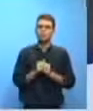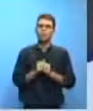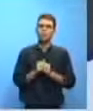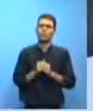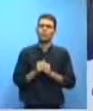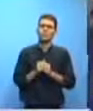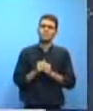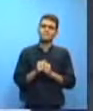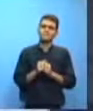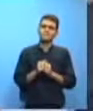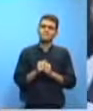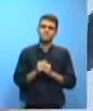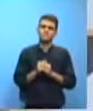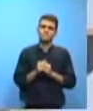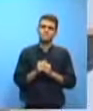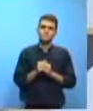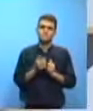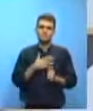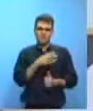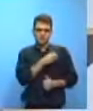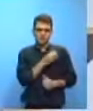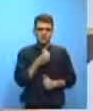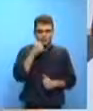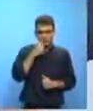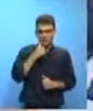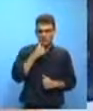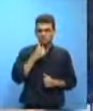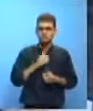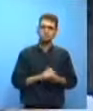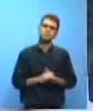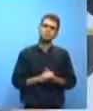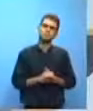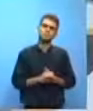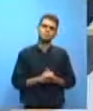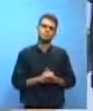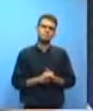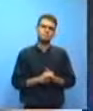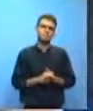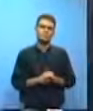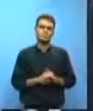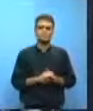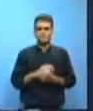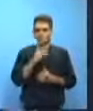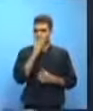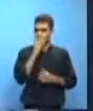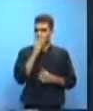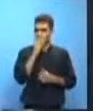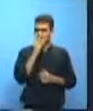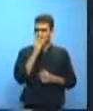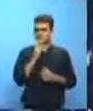Então talvez seja mamãe. Ah, deve ser. Inclusive, acho o capítulo da Bíblia que fala aí do